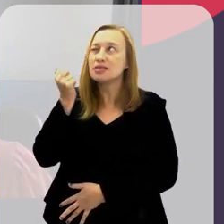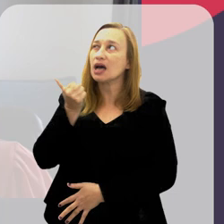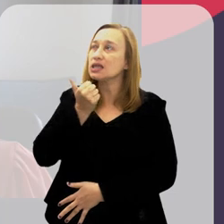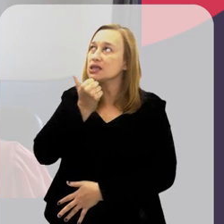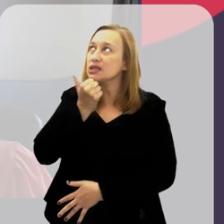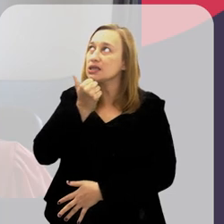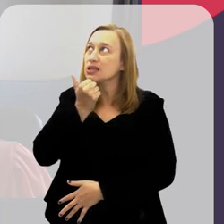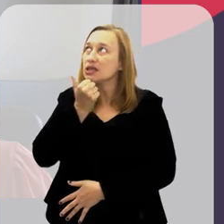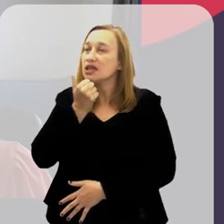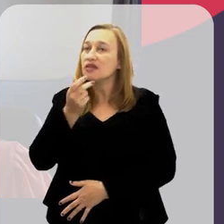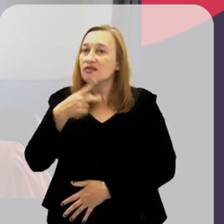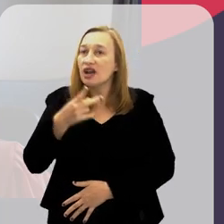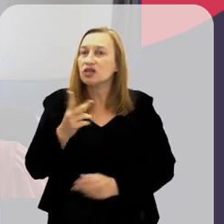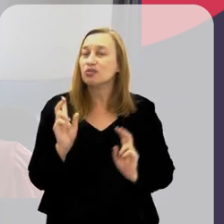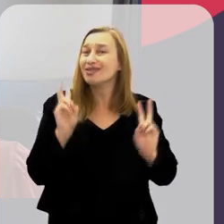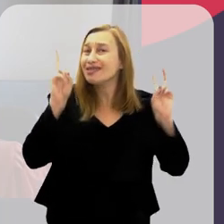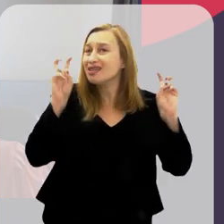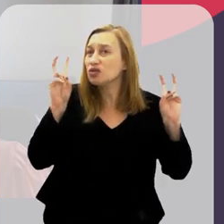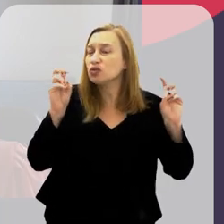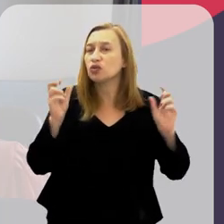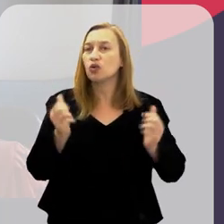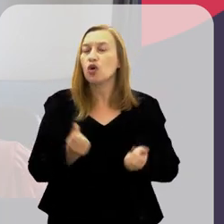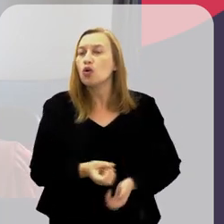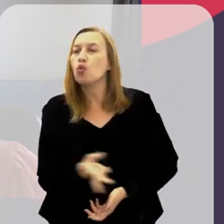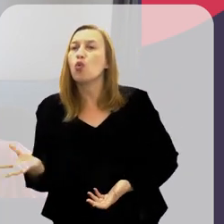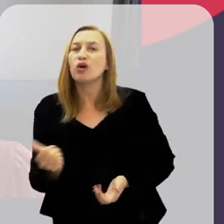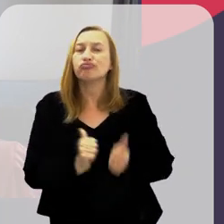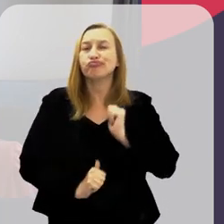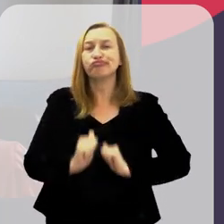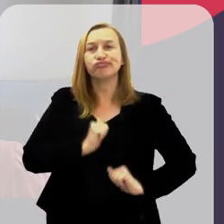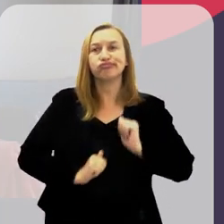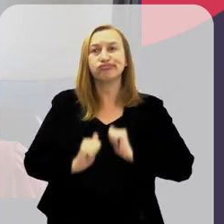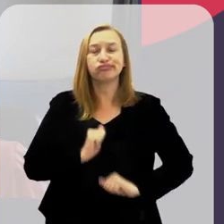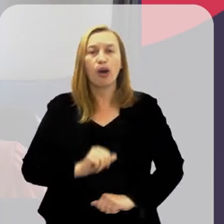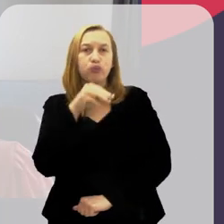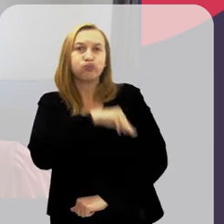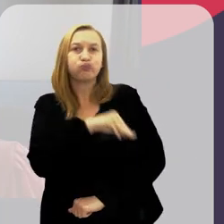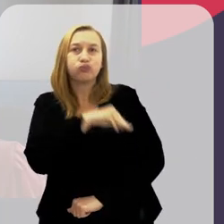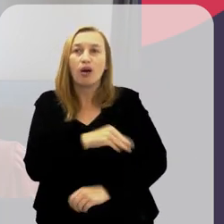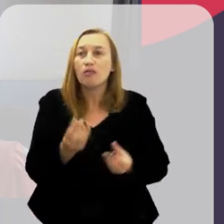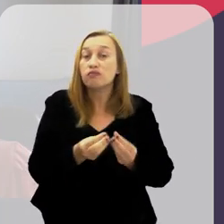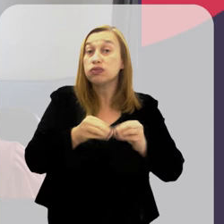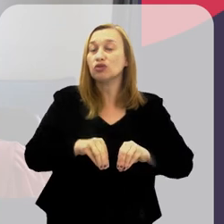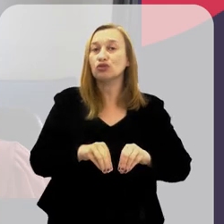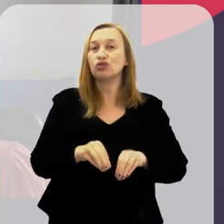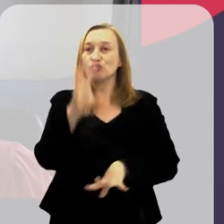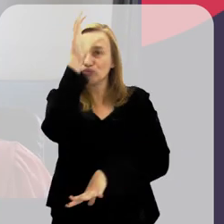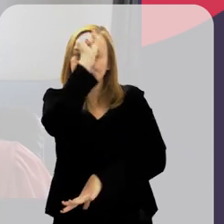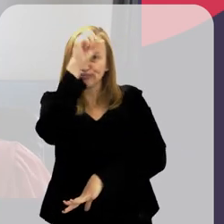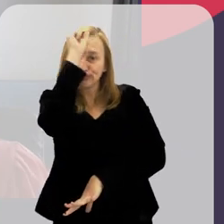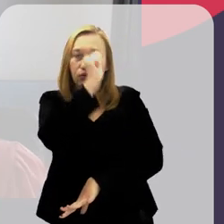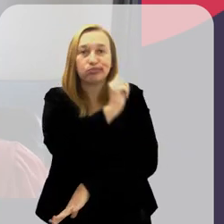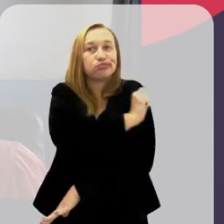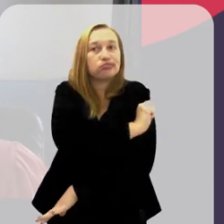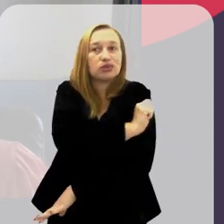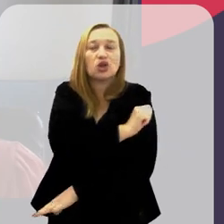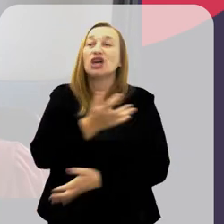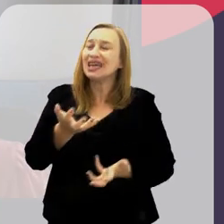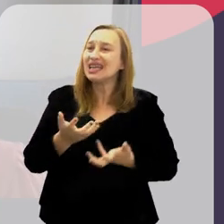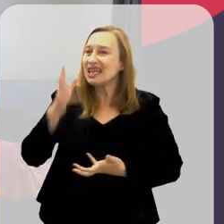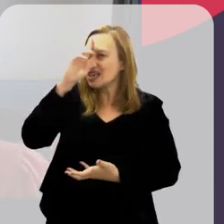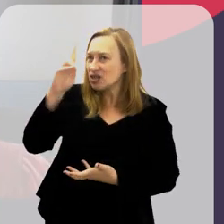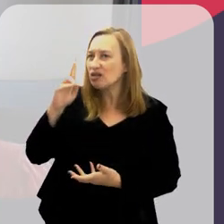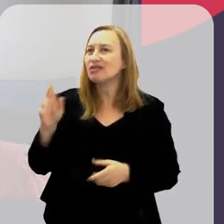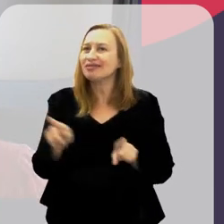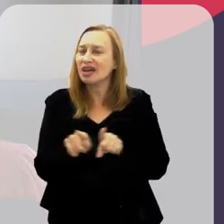refletisse sobre essa questão, né? O quanto que a ansiedade matemática prejudica, né, o aprendizado do aluno, e